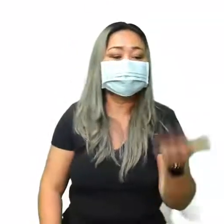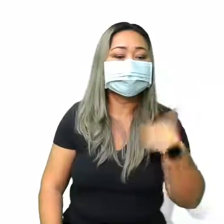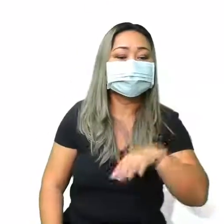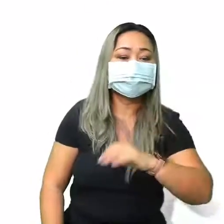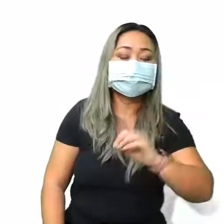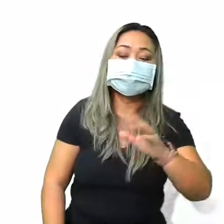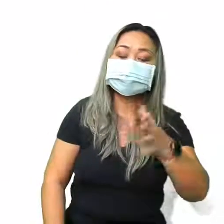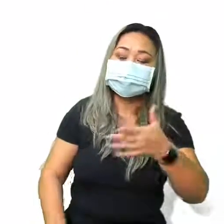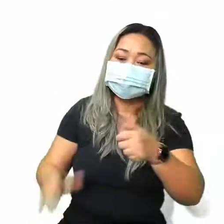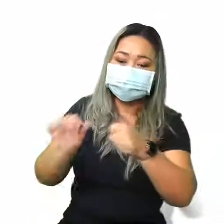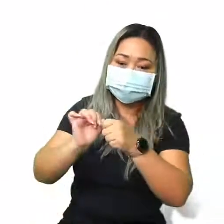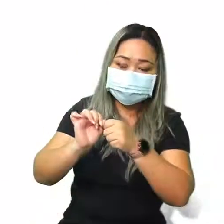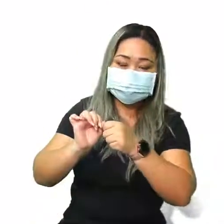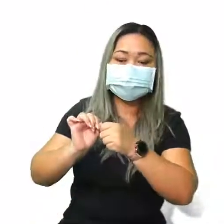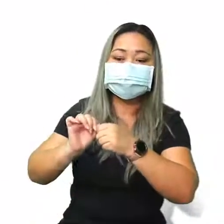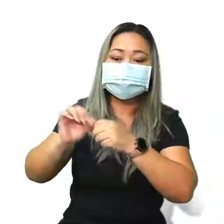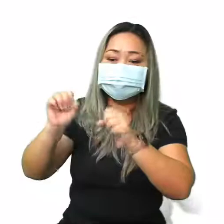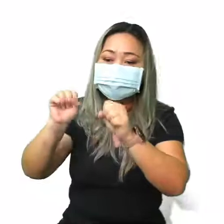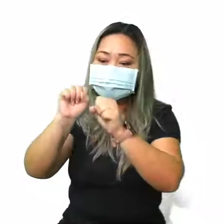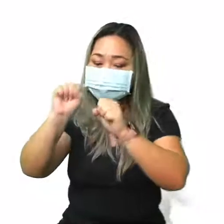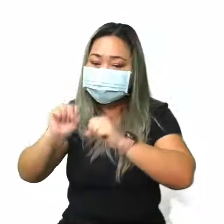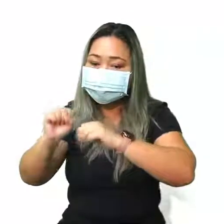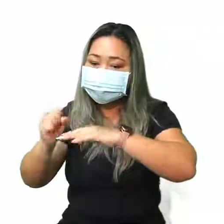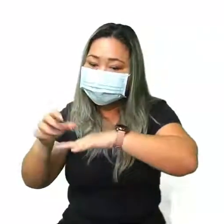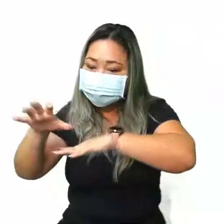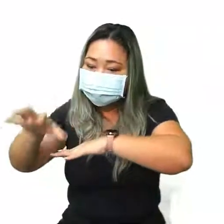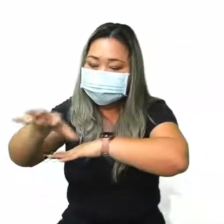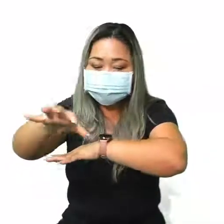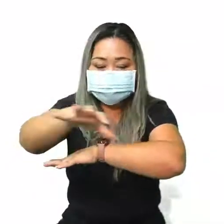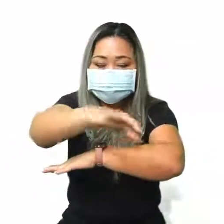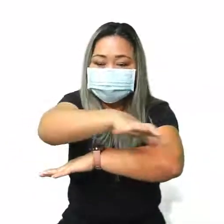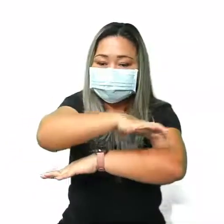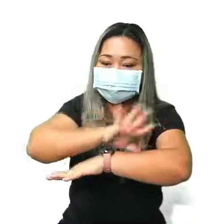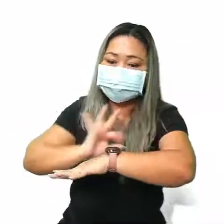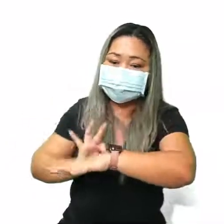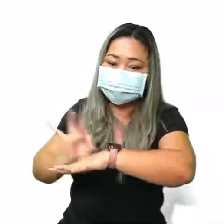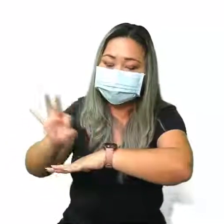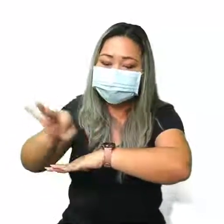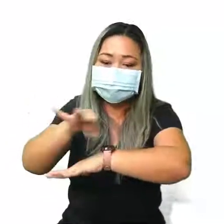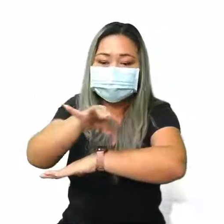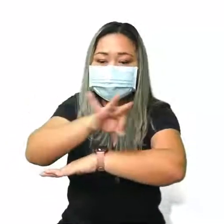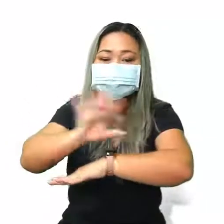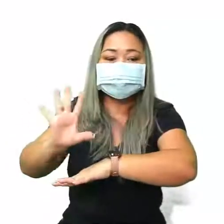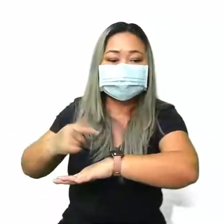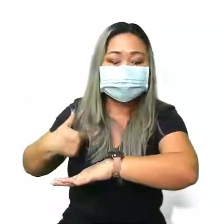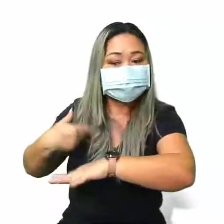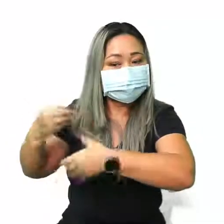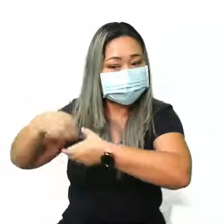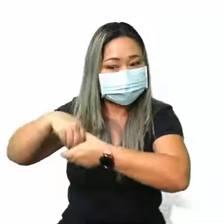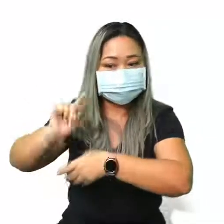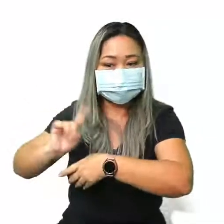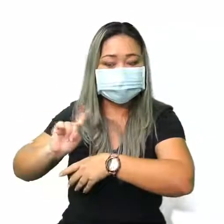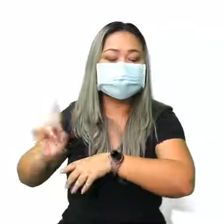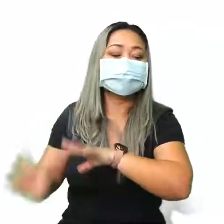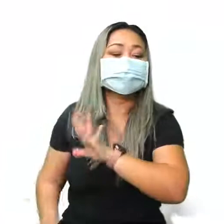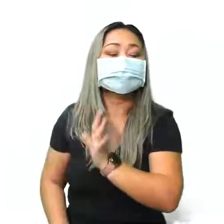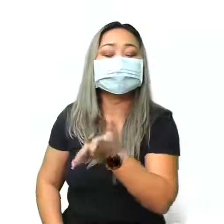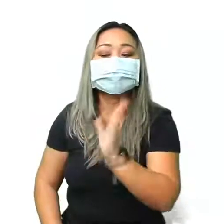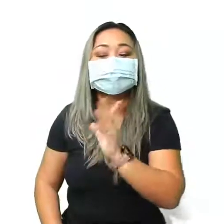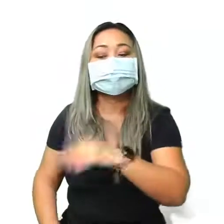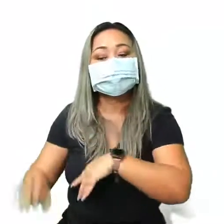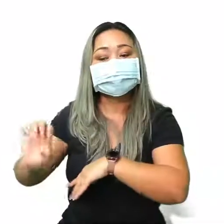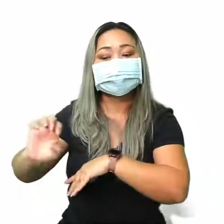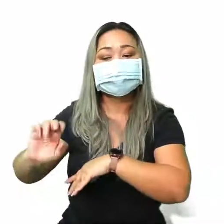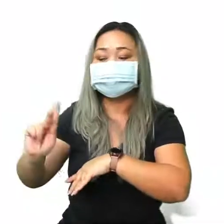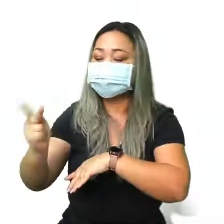os sistemas, e aí a gente lembra que os sistemas é um dos componentes dos níveis de organização dos seres vivos. A questão não está falando nada disso.